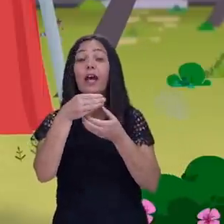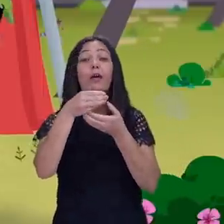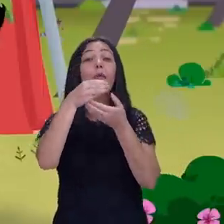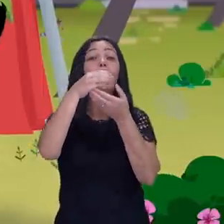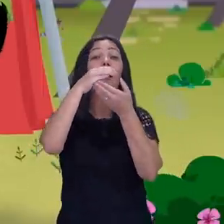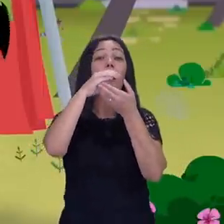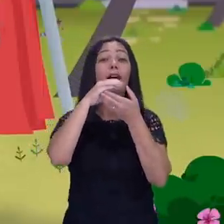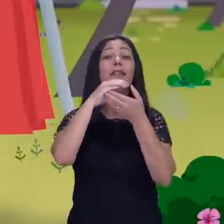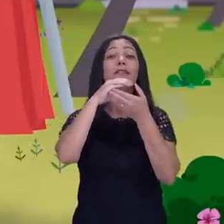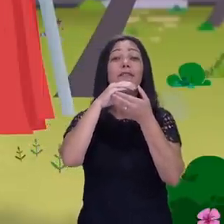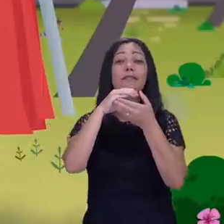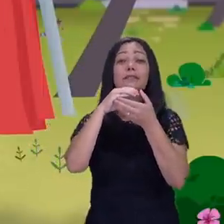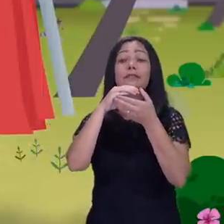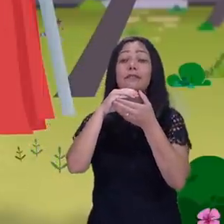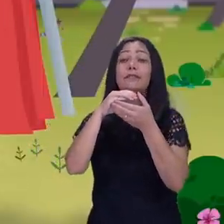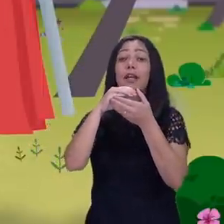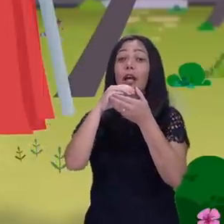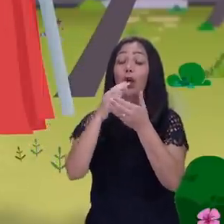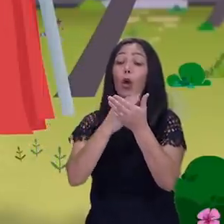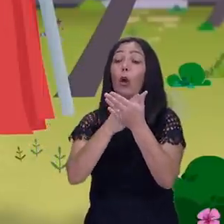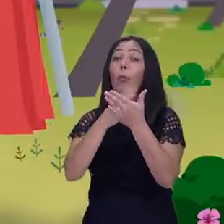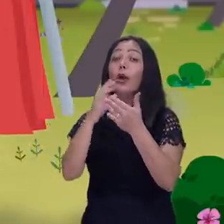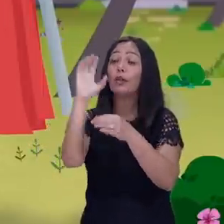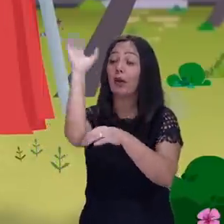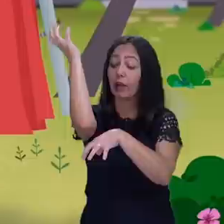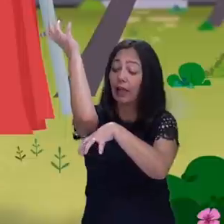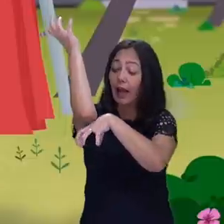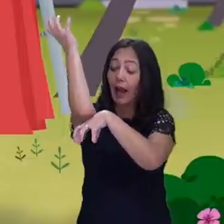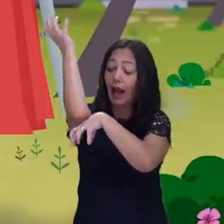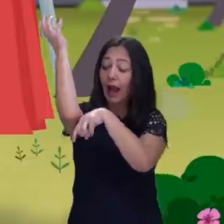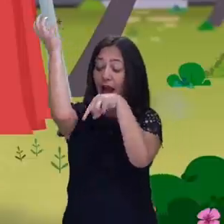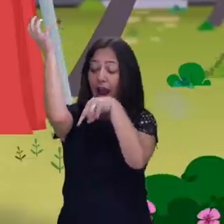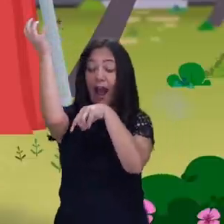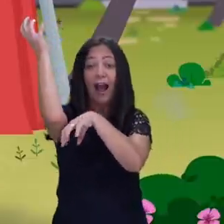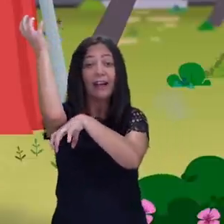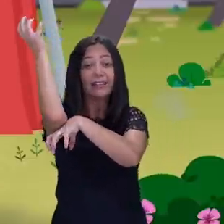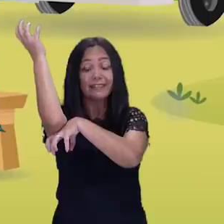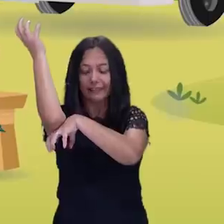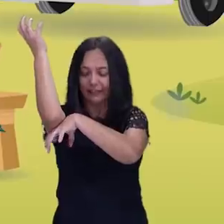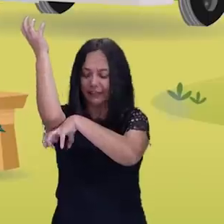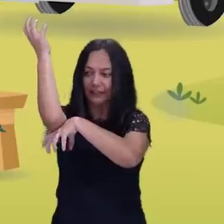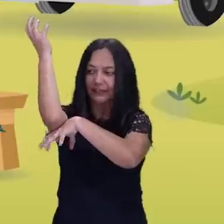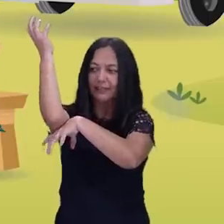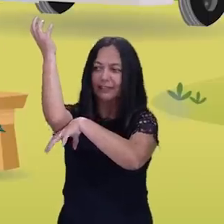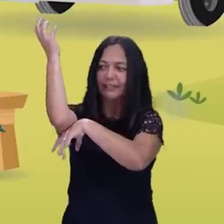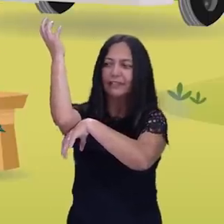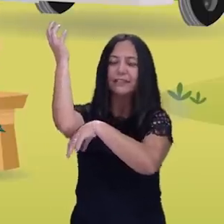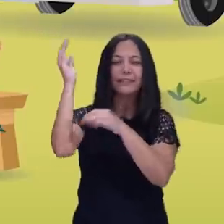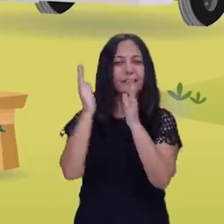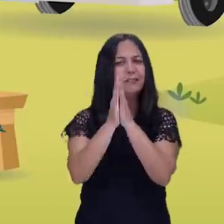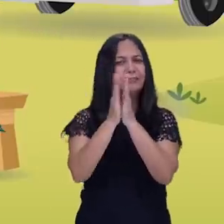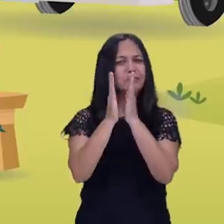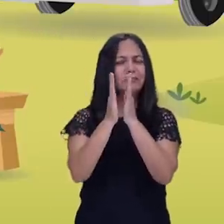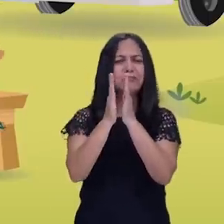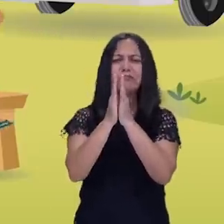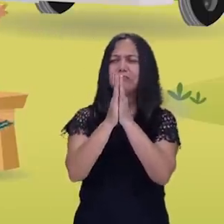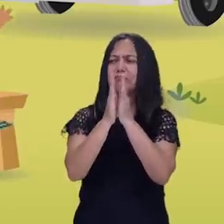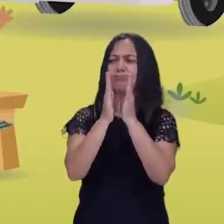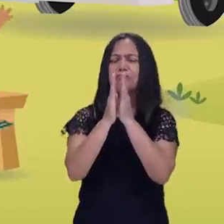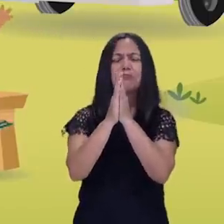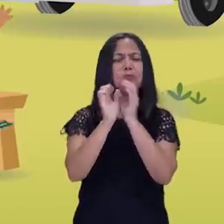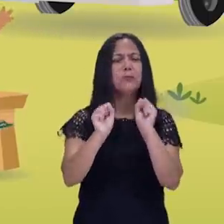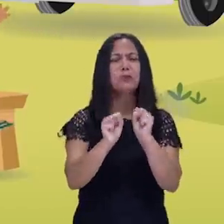tudo começou na raiz, na raiz. É o melhor show de